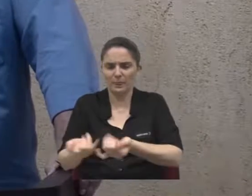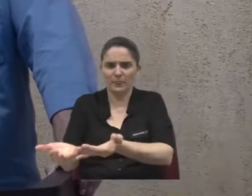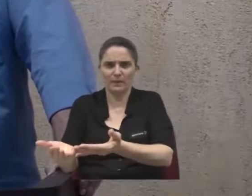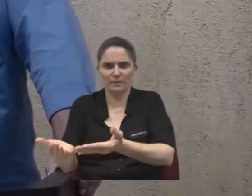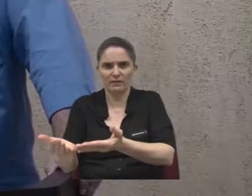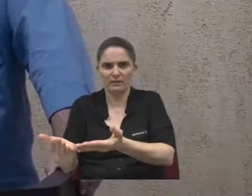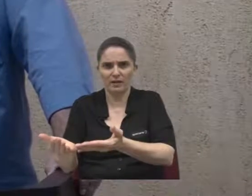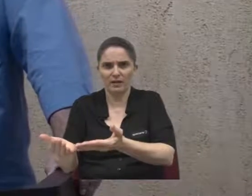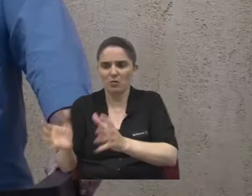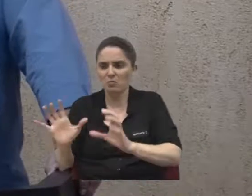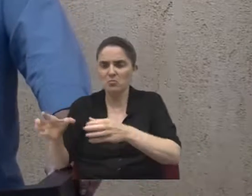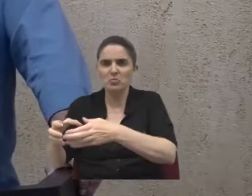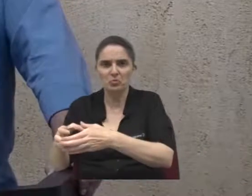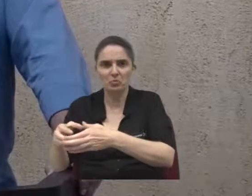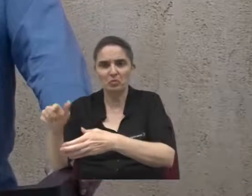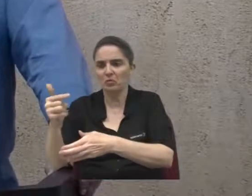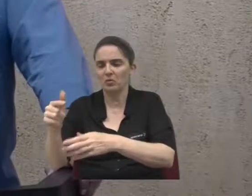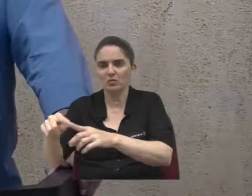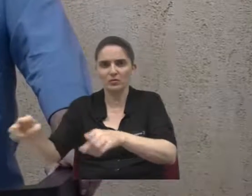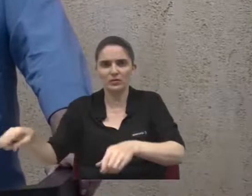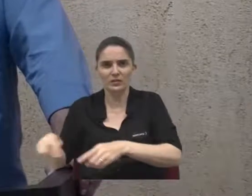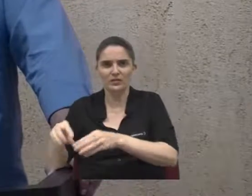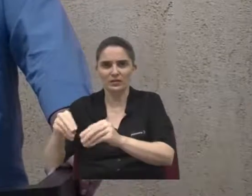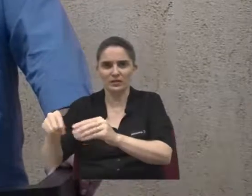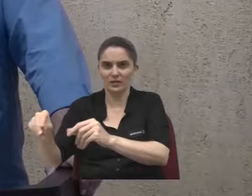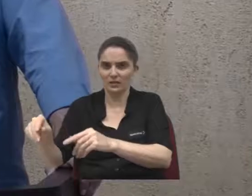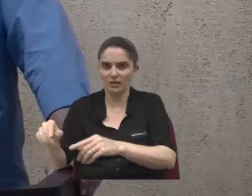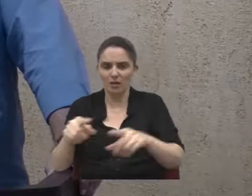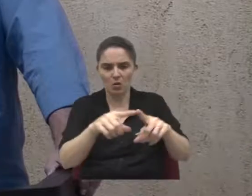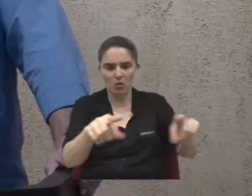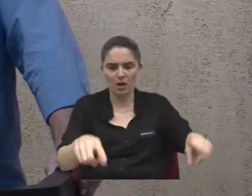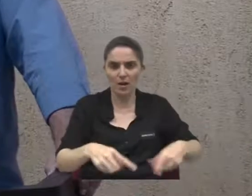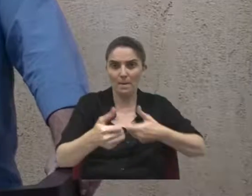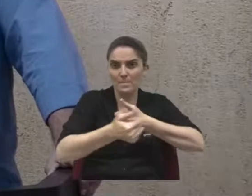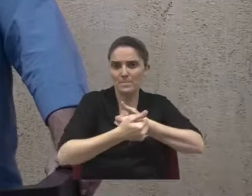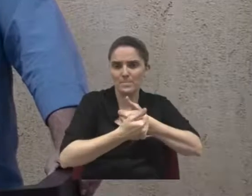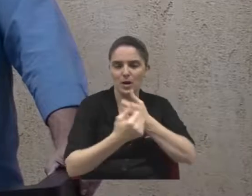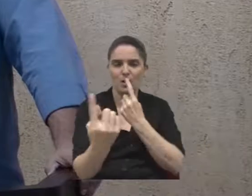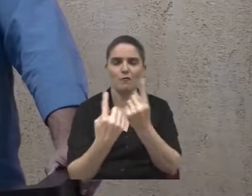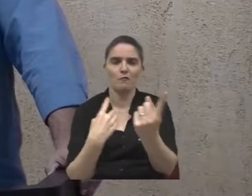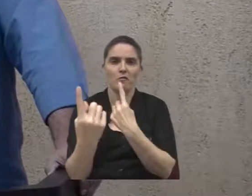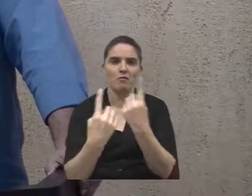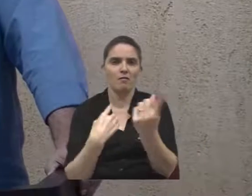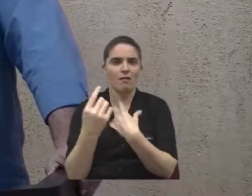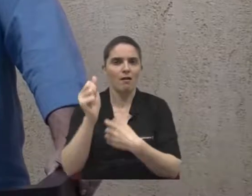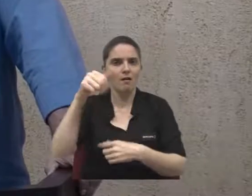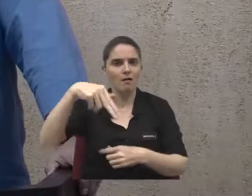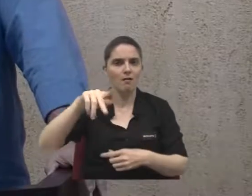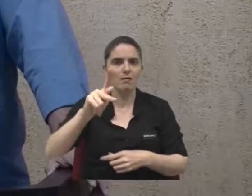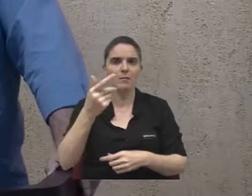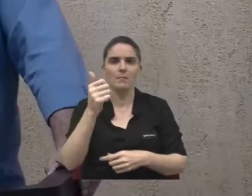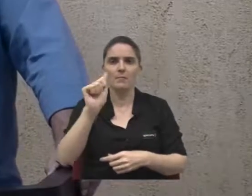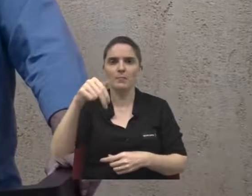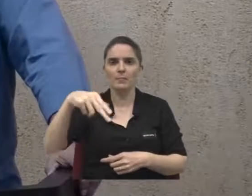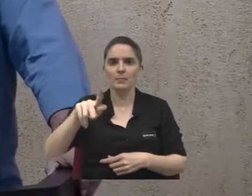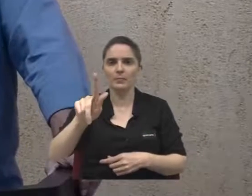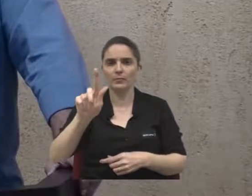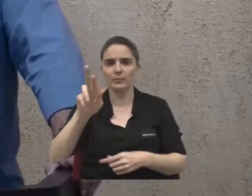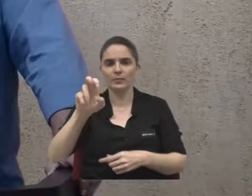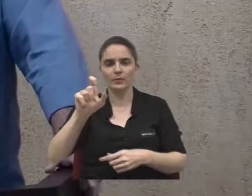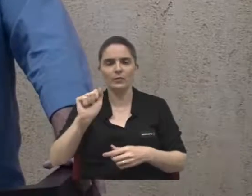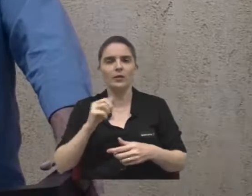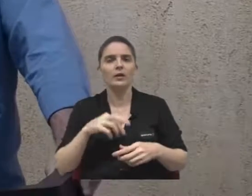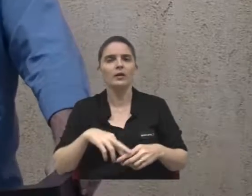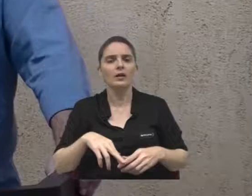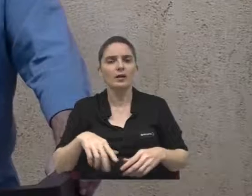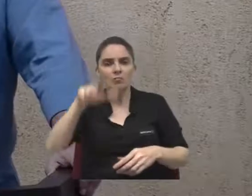está à beira da Anhanguera, que vai beneficiar não são aqueles que estão lá, mas sim os líderes do movimento que daqui a pouco vêm tomar tudo.